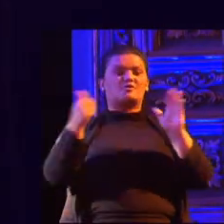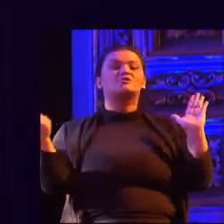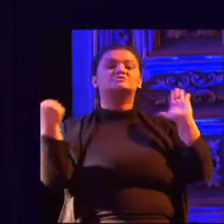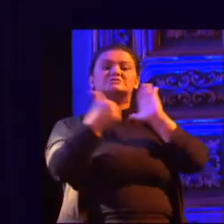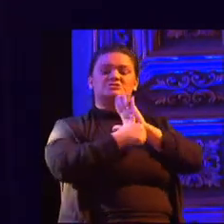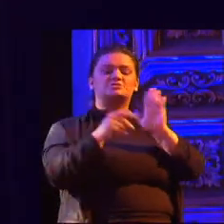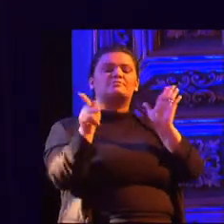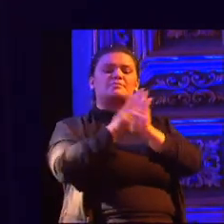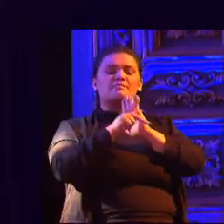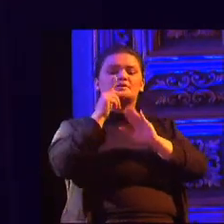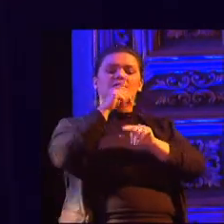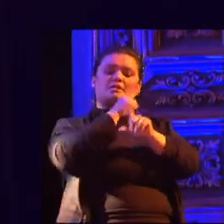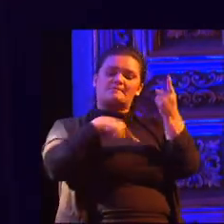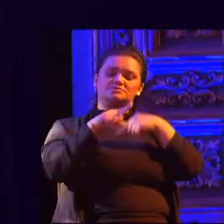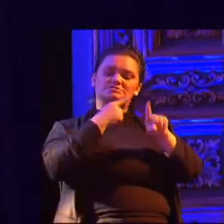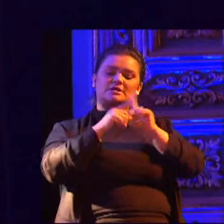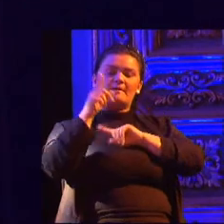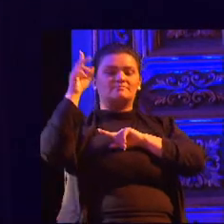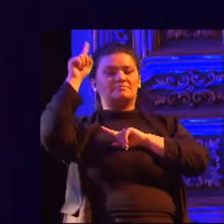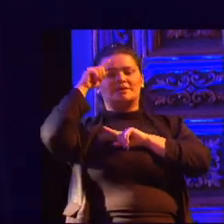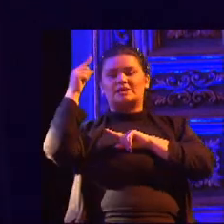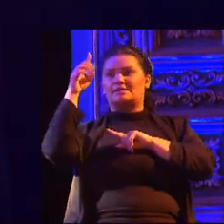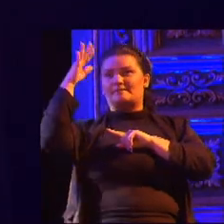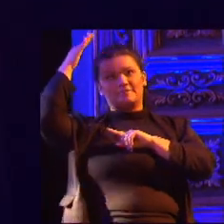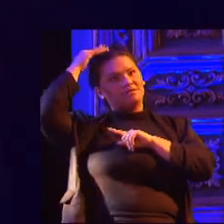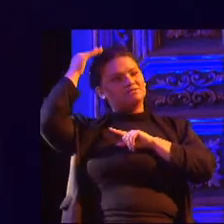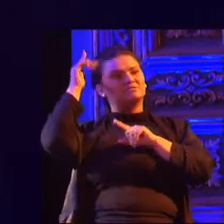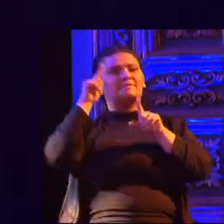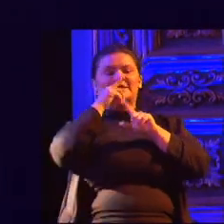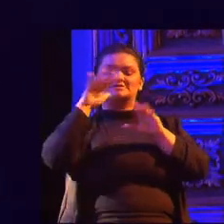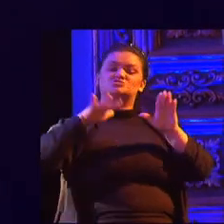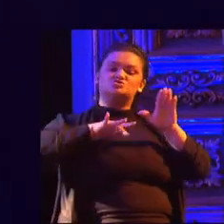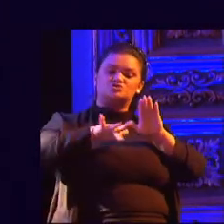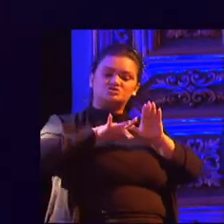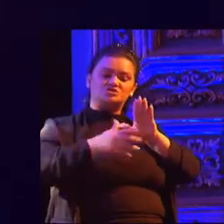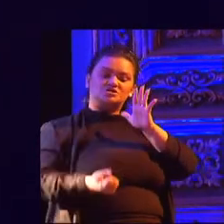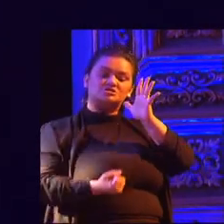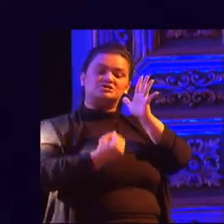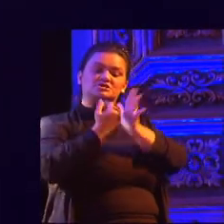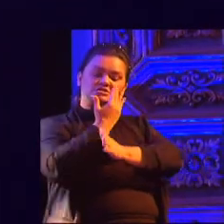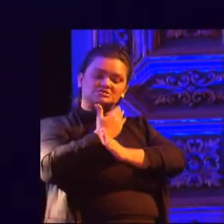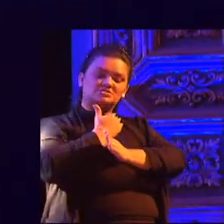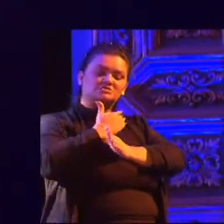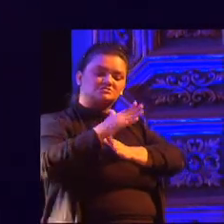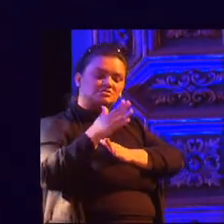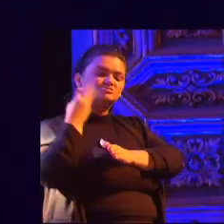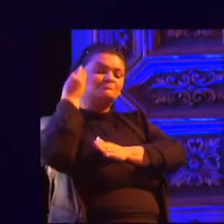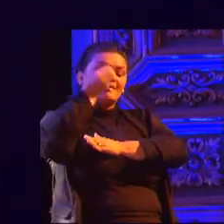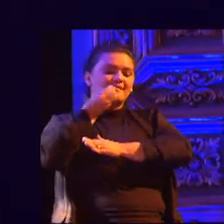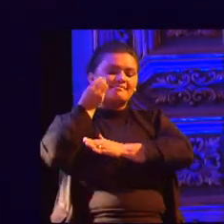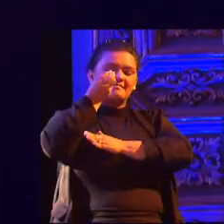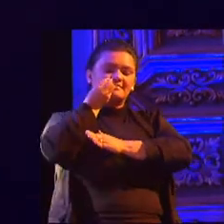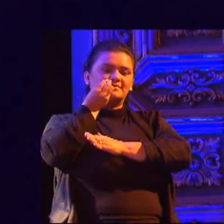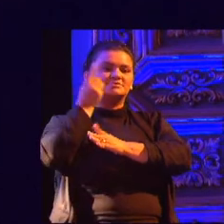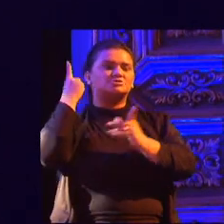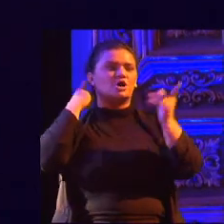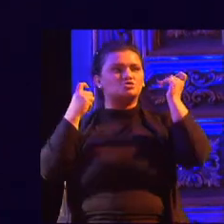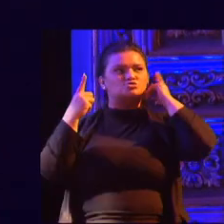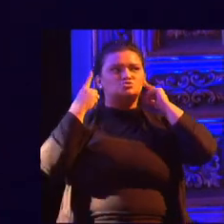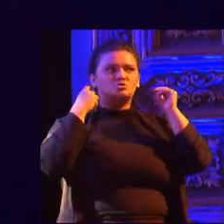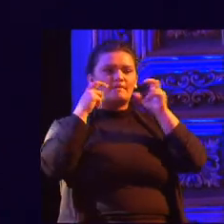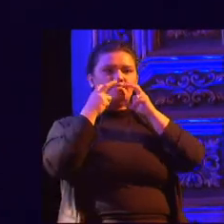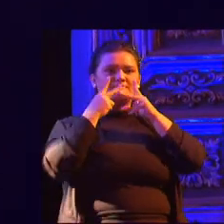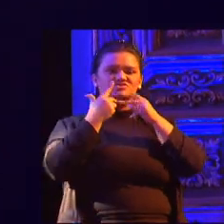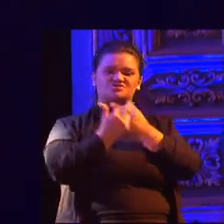música paraense. São festas tocadas por DJs que criam, a partir de suas experiências, sonoridades